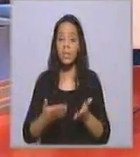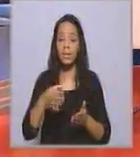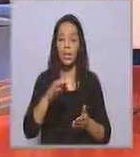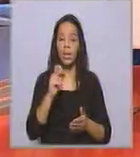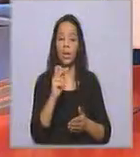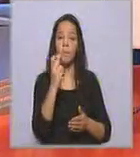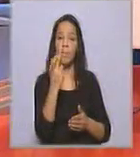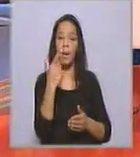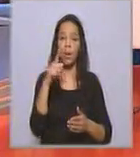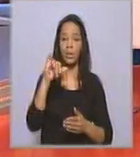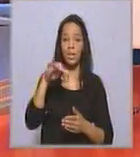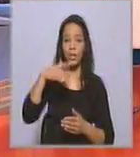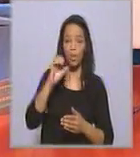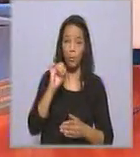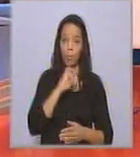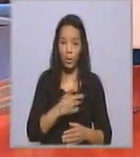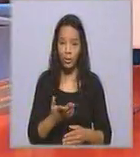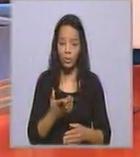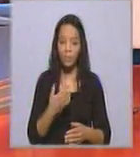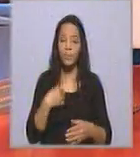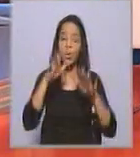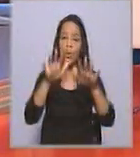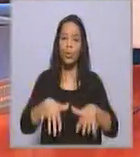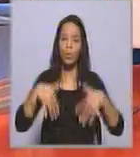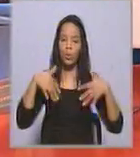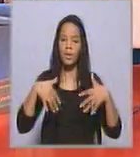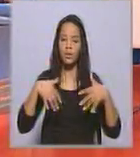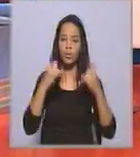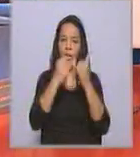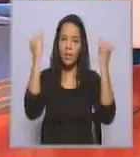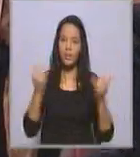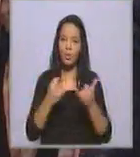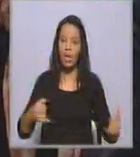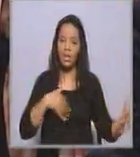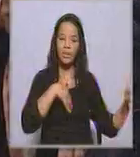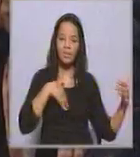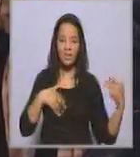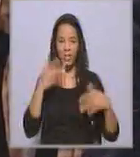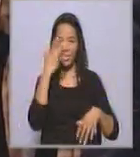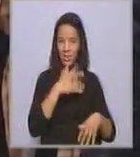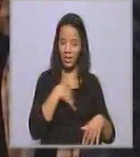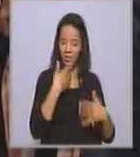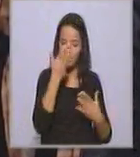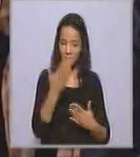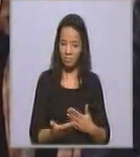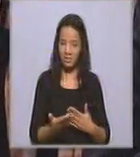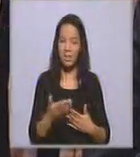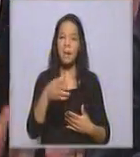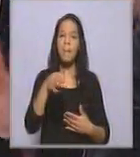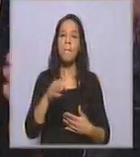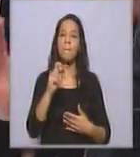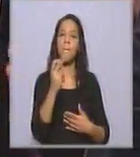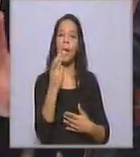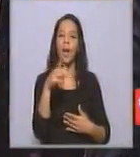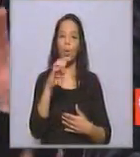Paulinho? Com certeza. Pois muito bem, menina, vamos falar do Congresso Internacional de Danças Africanas. Ai, que coisa temos tão linda. Temos o prazer de apresentar Paulo Magalhães.